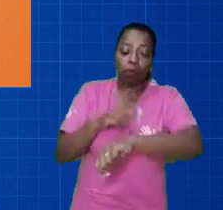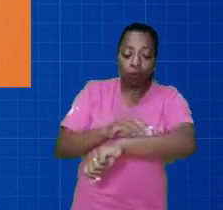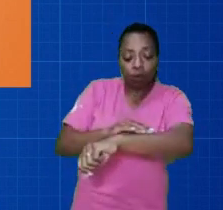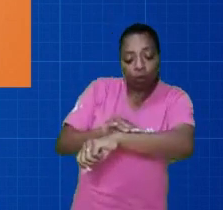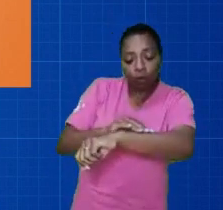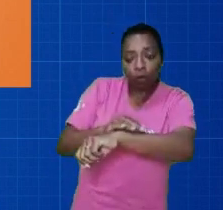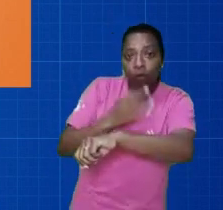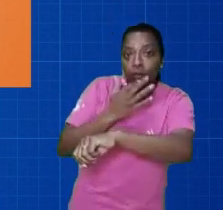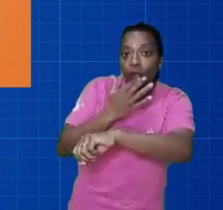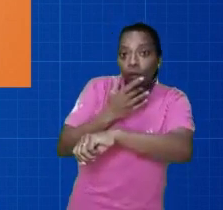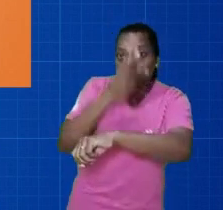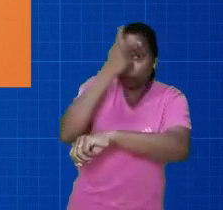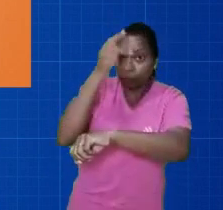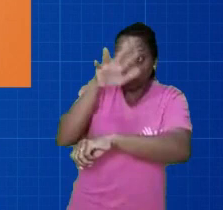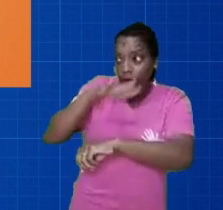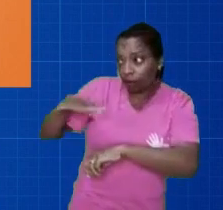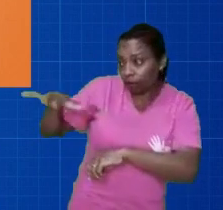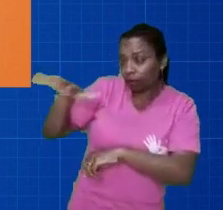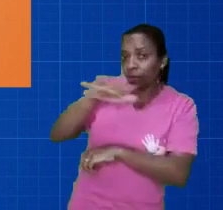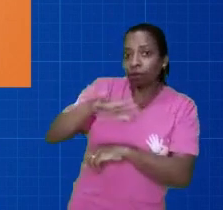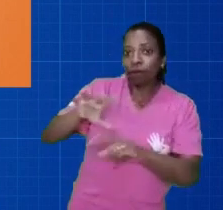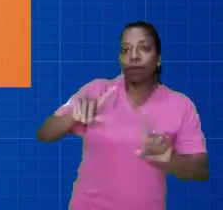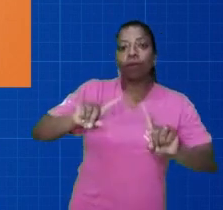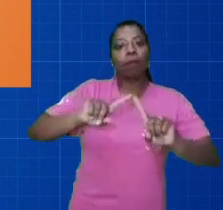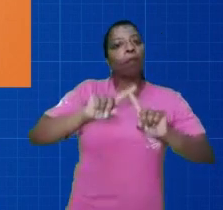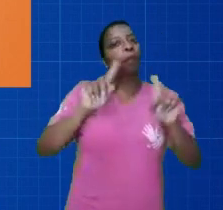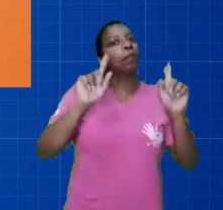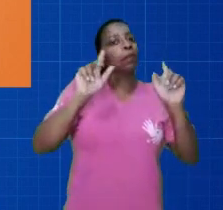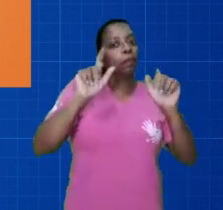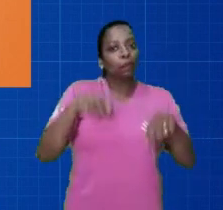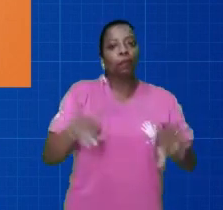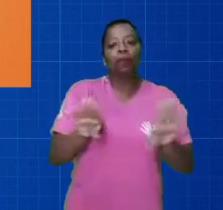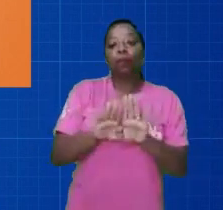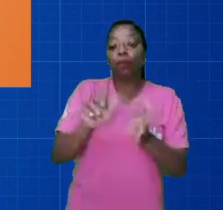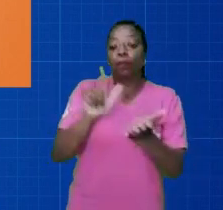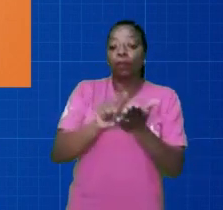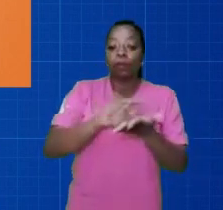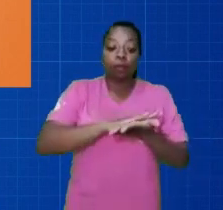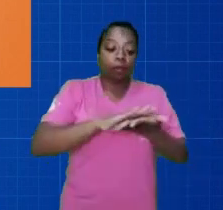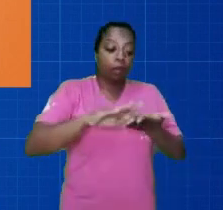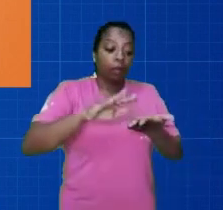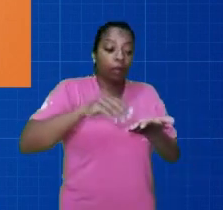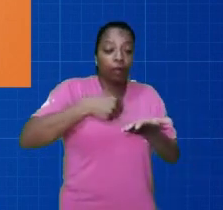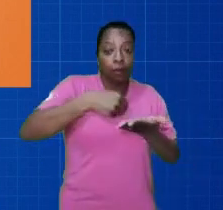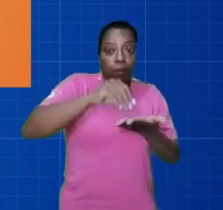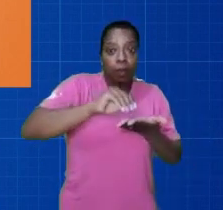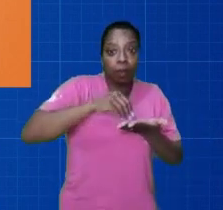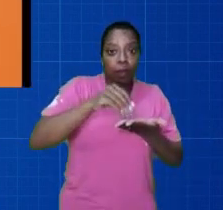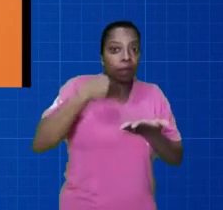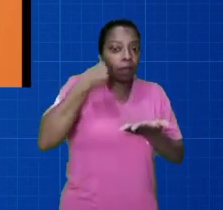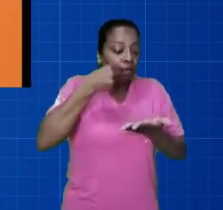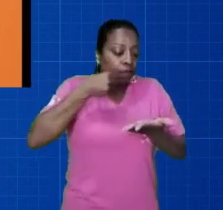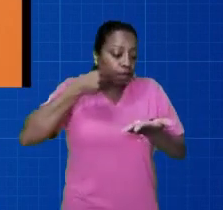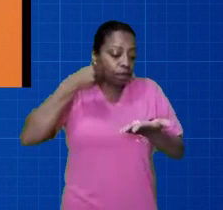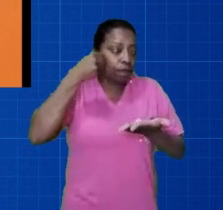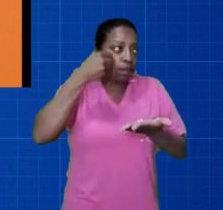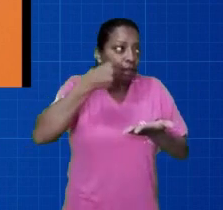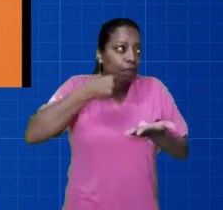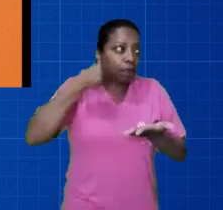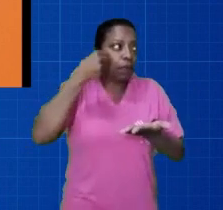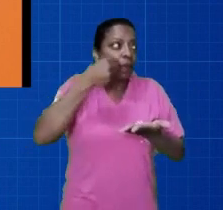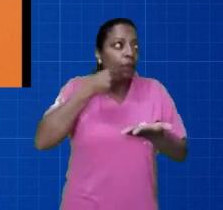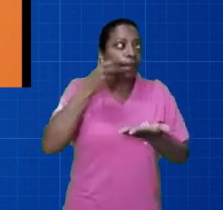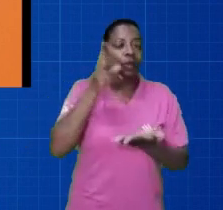da maior parte das pessoas. Depois a gente vai fazer a pintura na borda de uma folha, com os vários